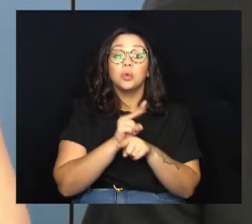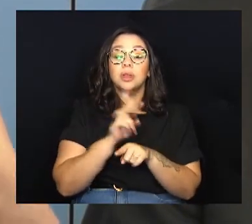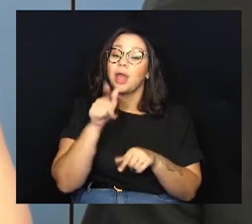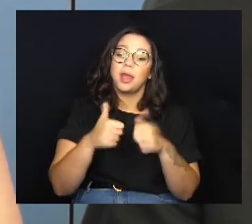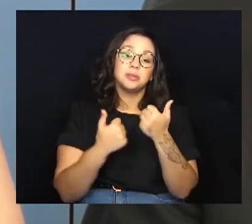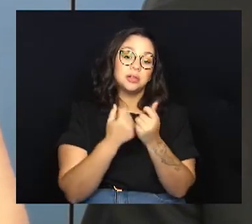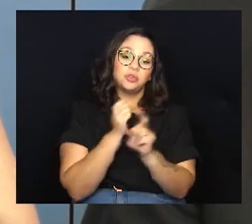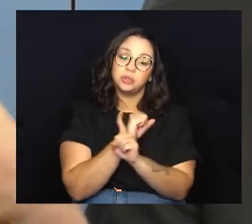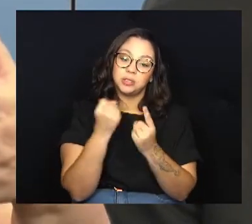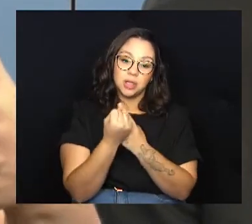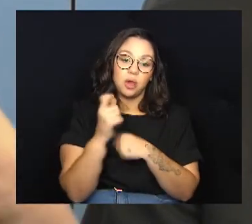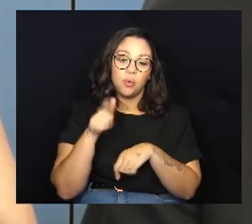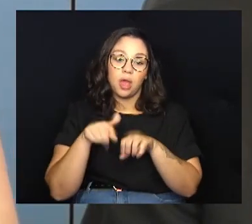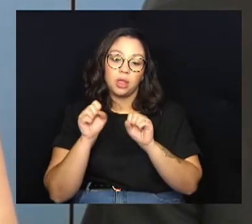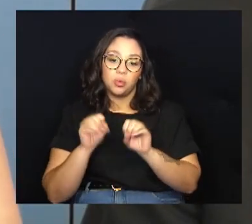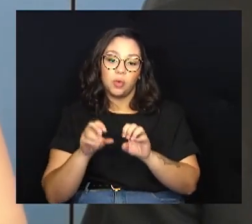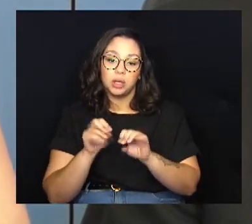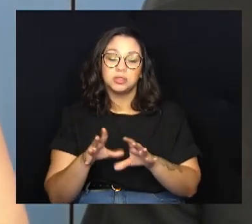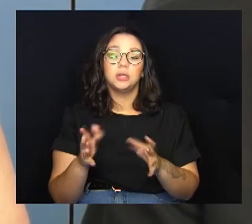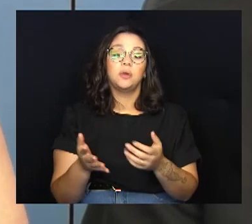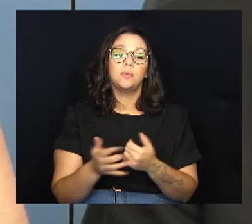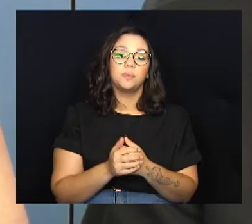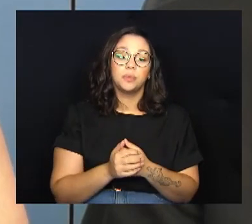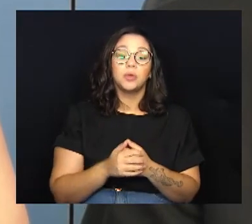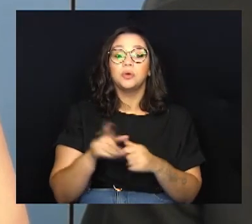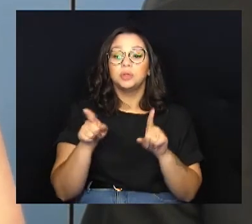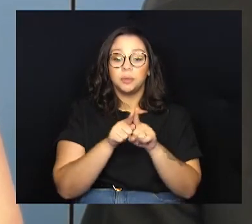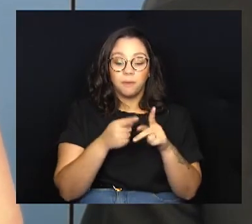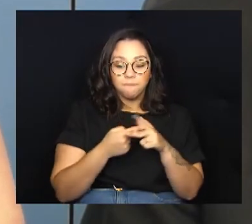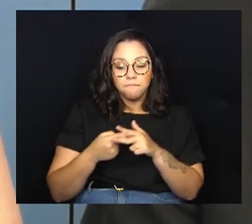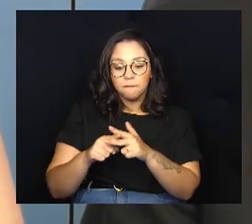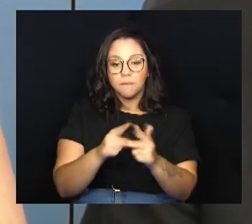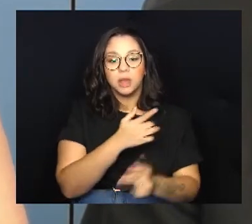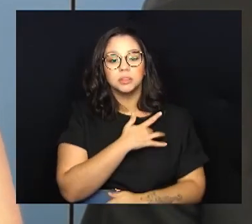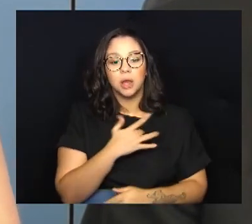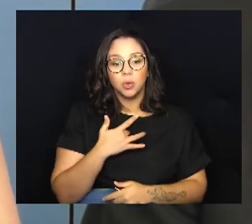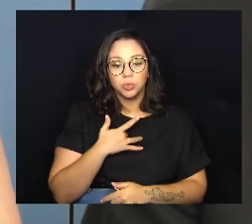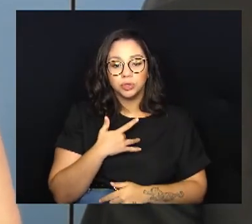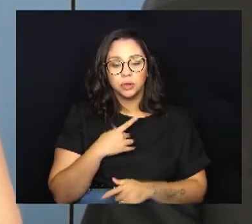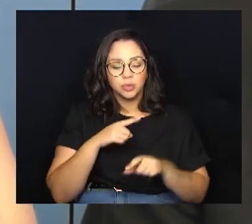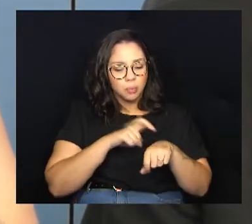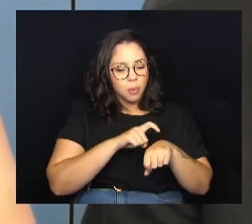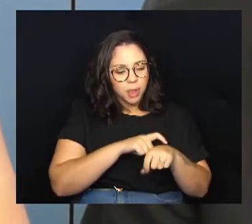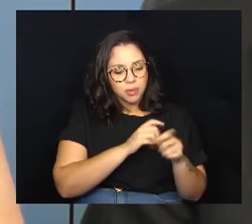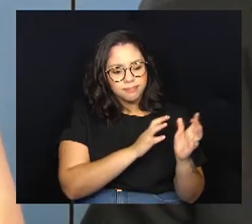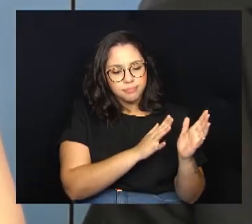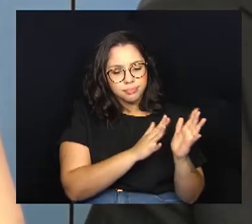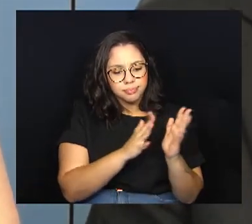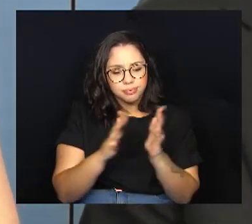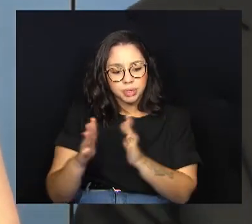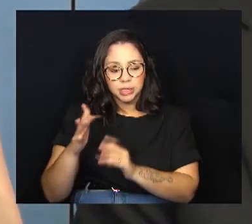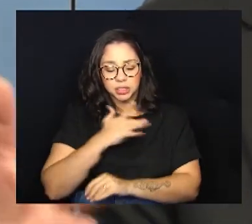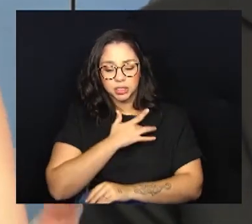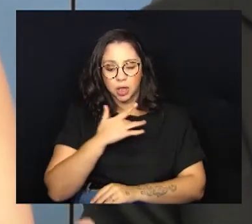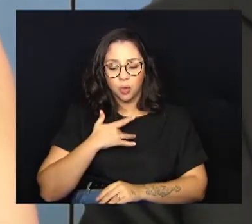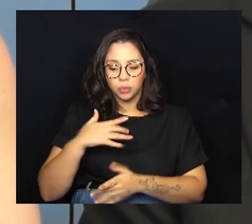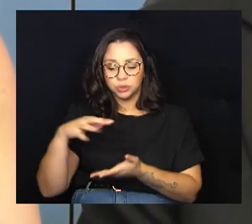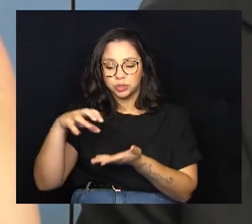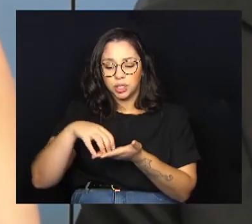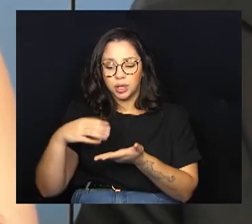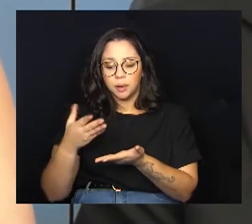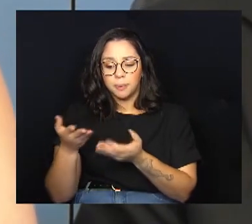que já tem a constatação de uso de algum tipo de droga, existe algum lugar especial para ela